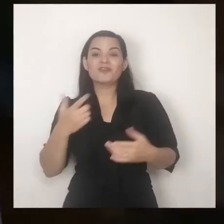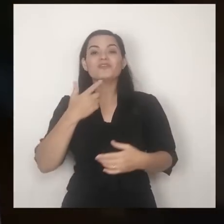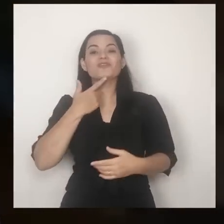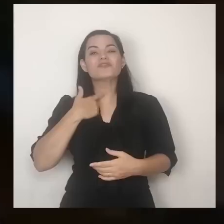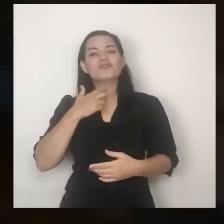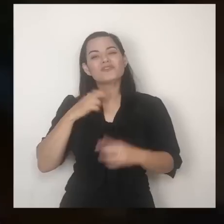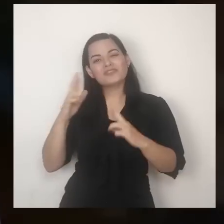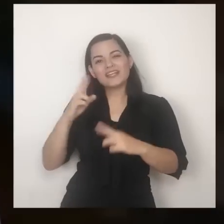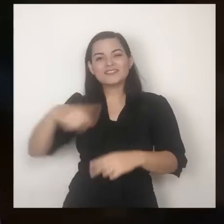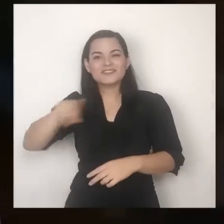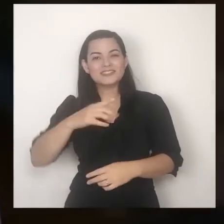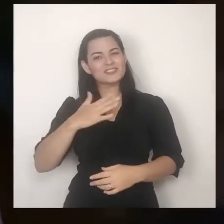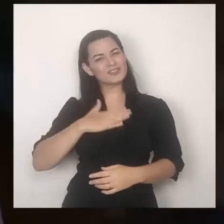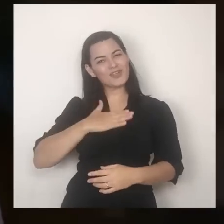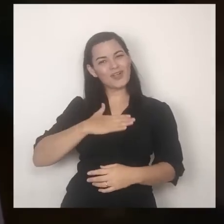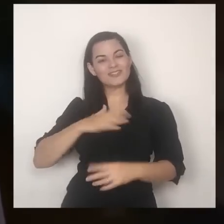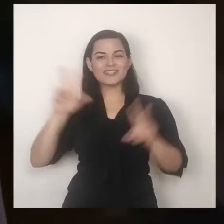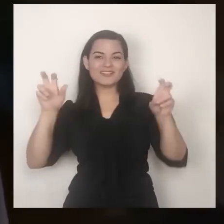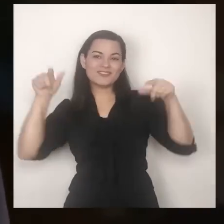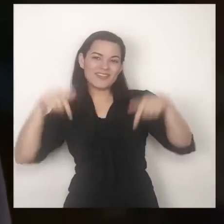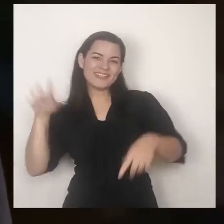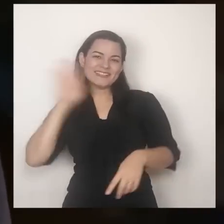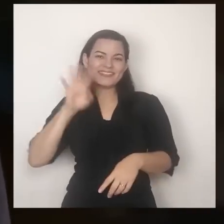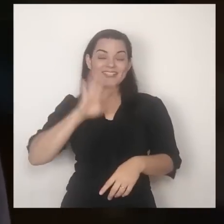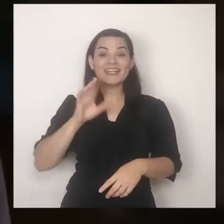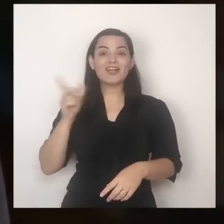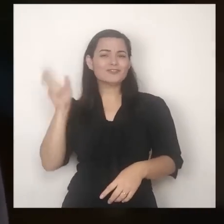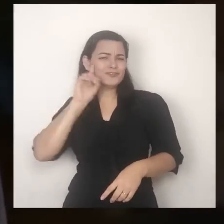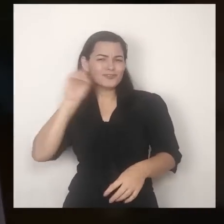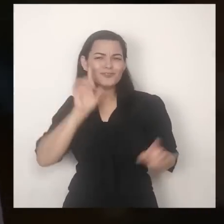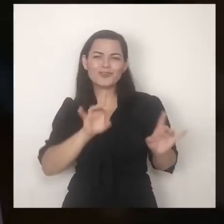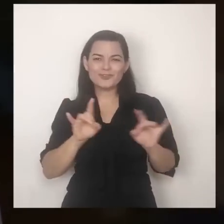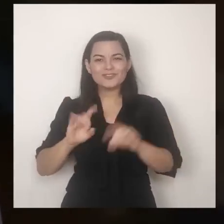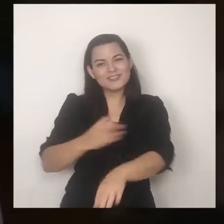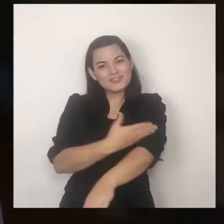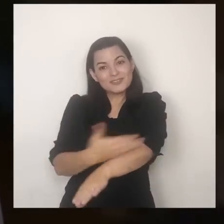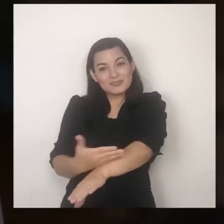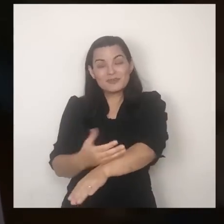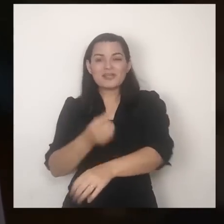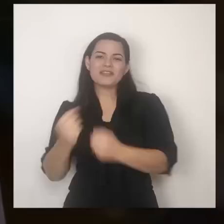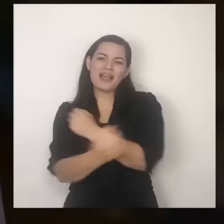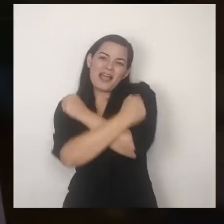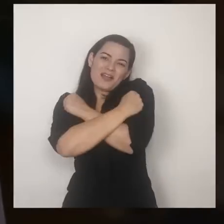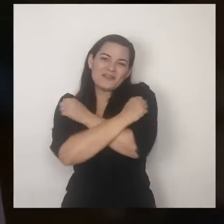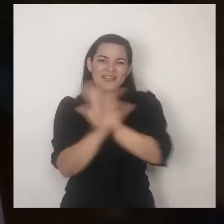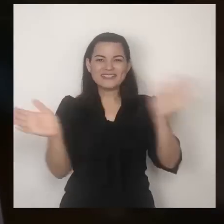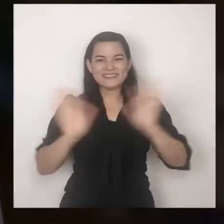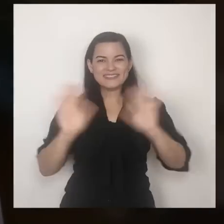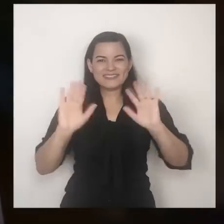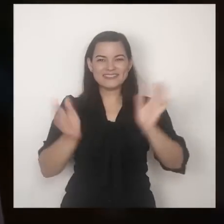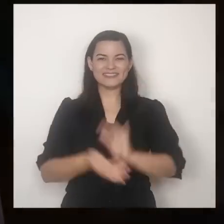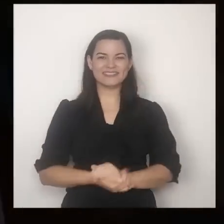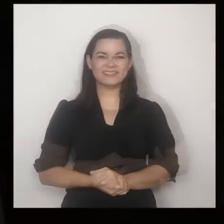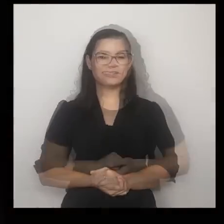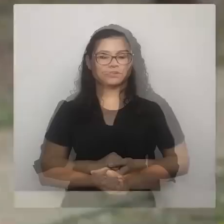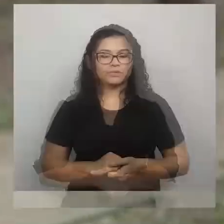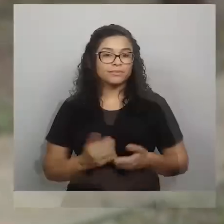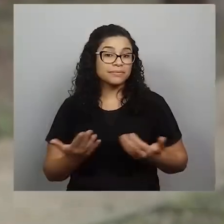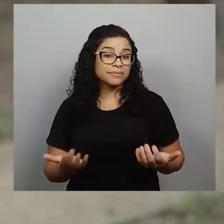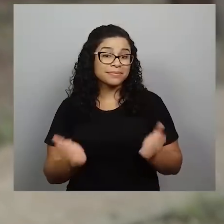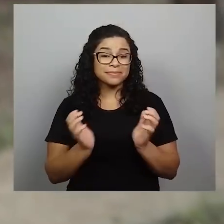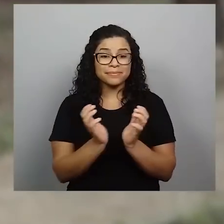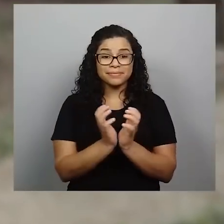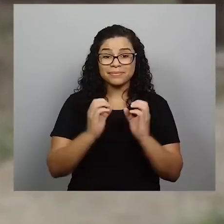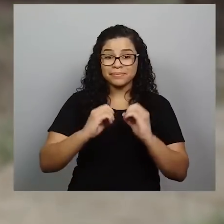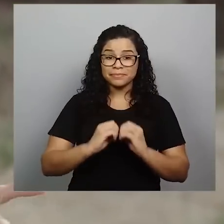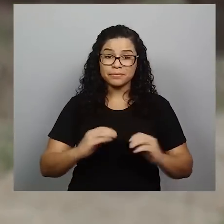tenham gostado desse assunto tão bacana e que está tão presente no nosso dia a dia. Um grande abraço, tchau, tchau! E é isso